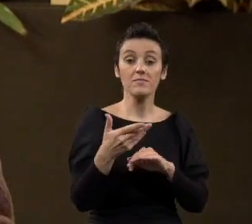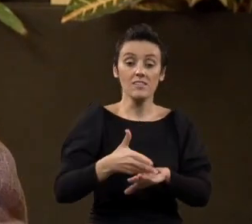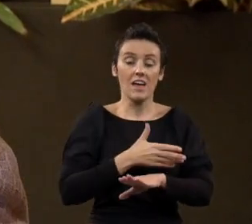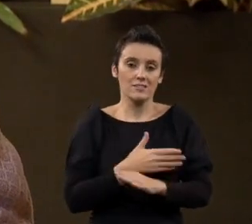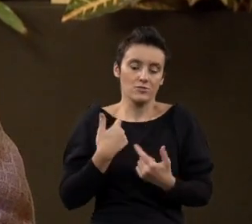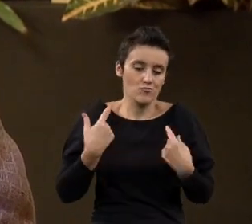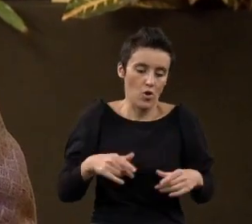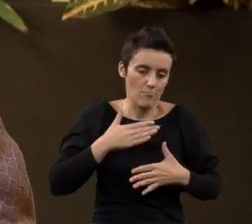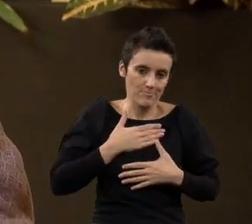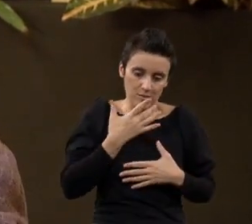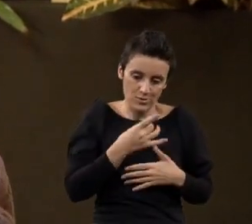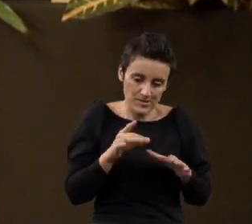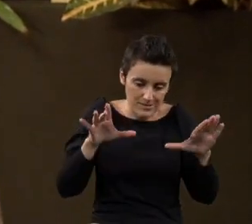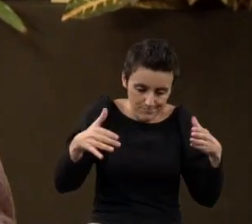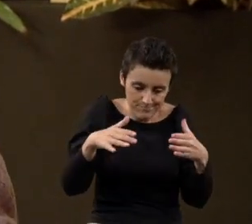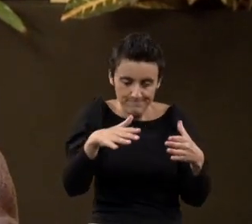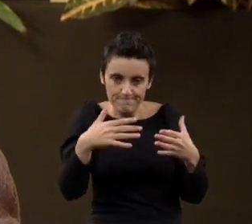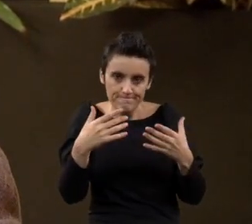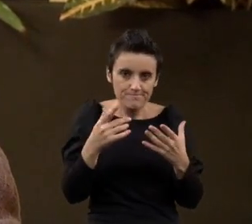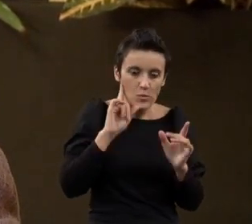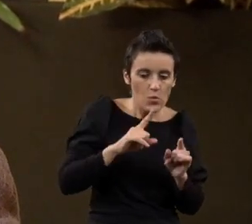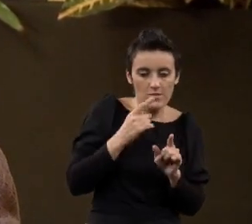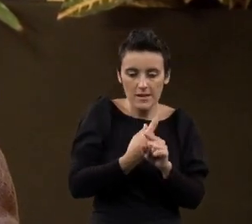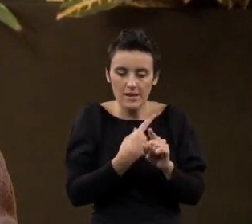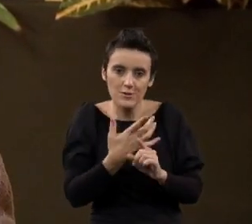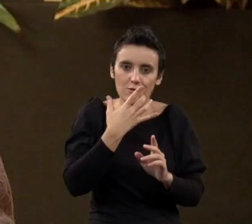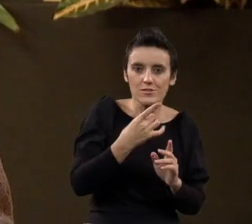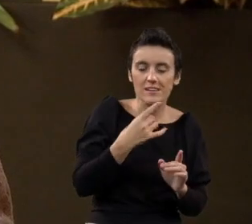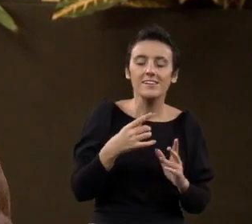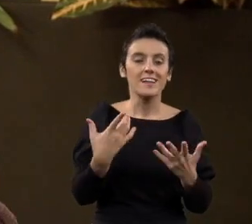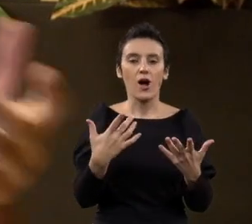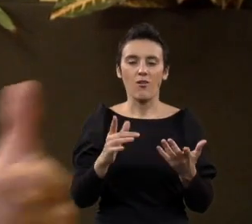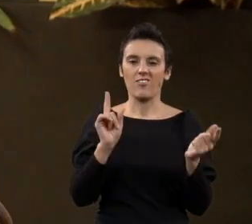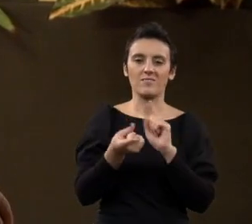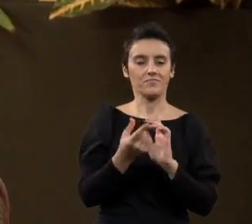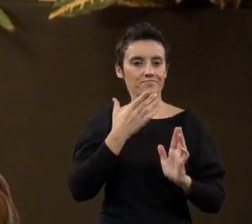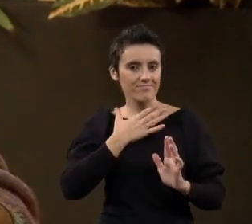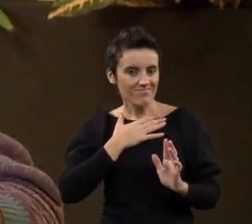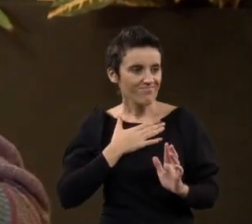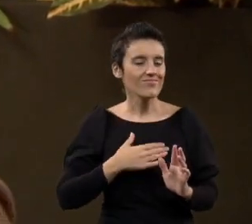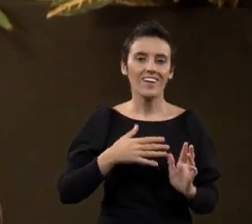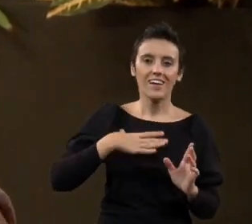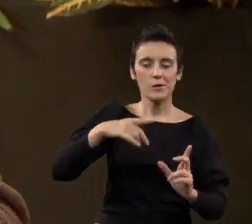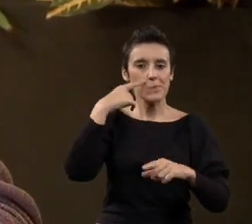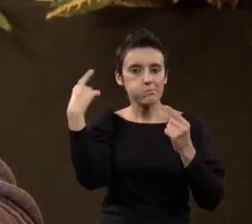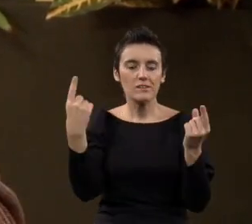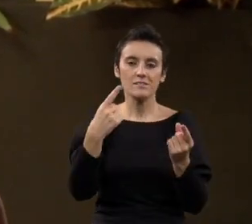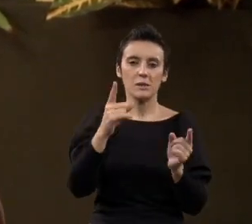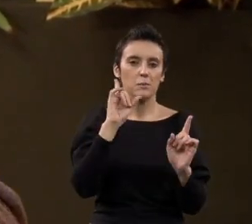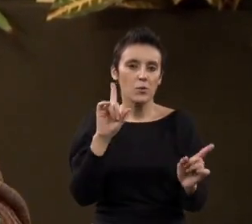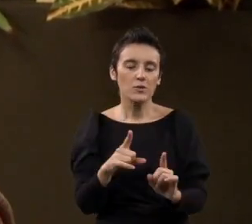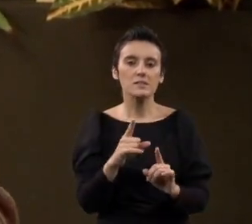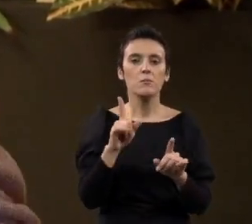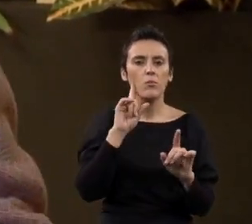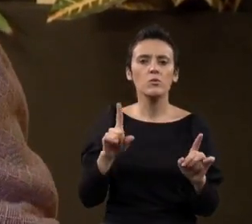fechada no meu cockpit, hoje em dia já começo a sentir muito essa vontade de ir partilhando e logo como se a coisa... Ela ainda está